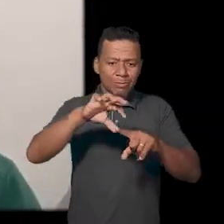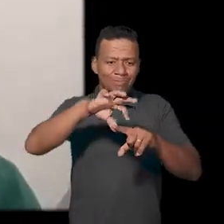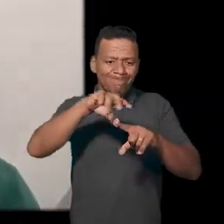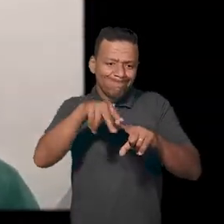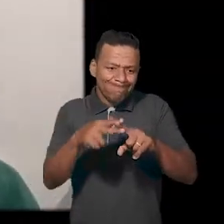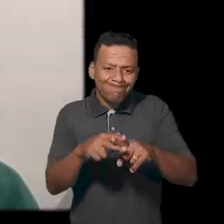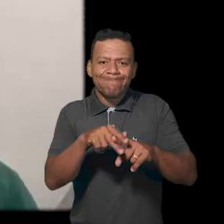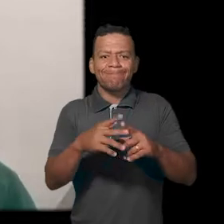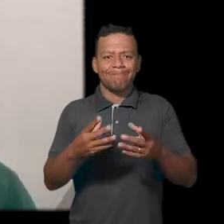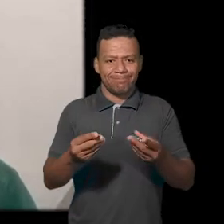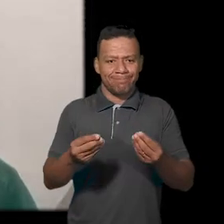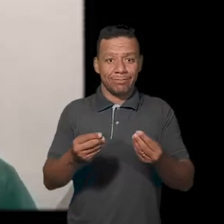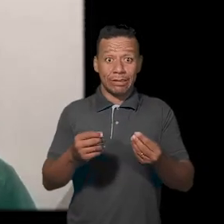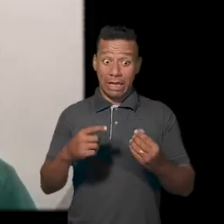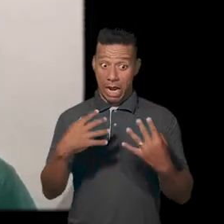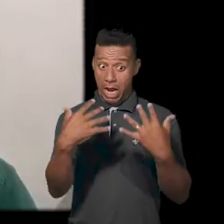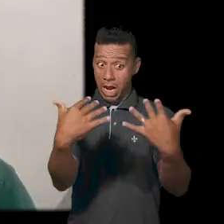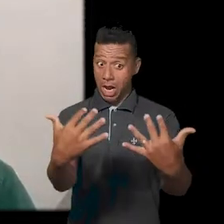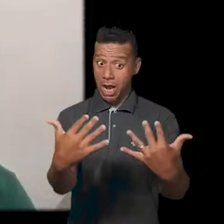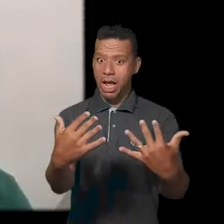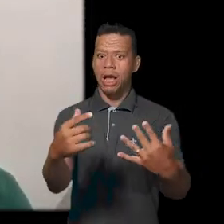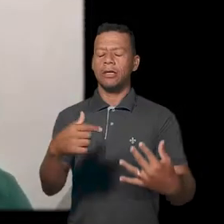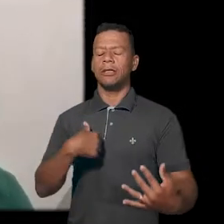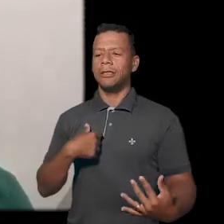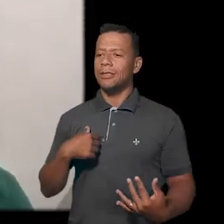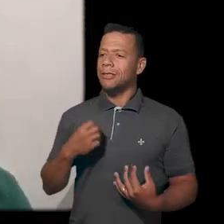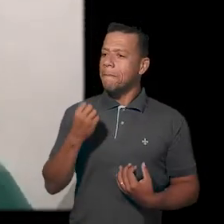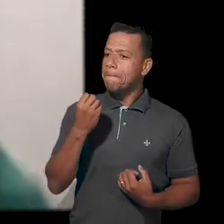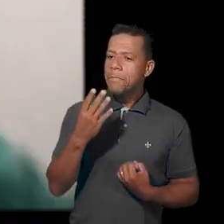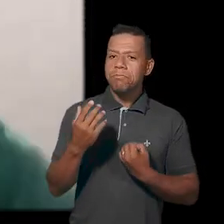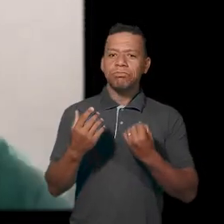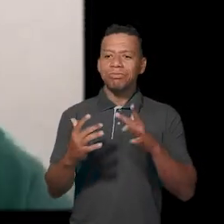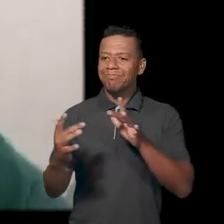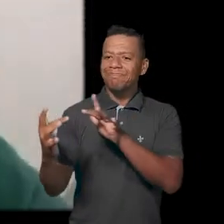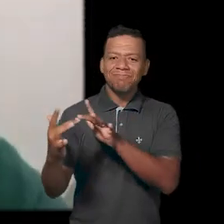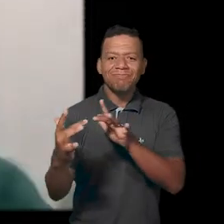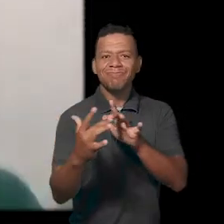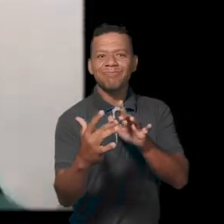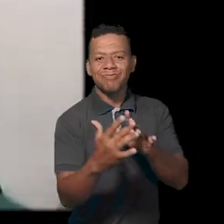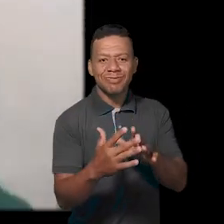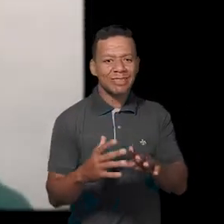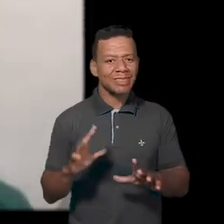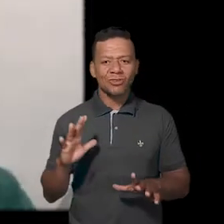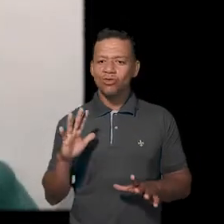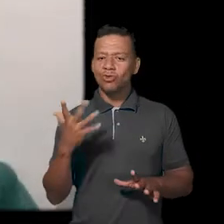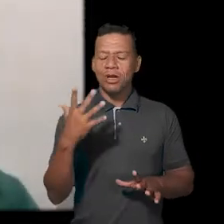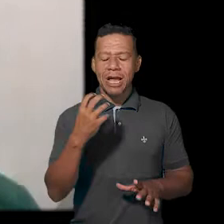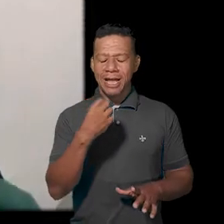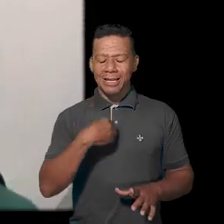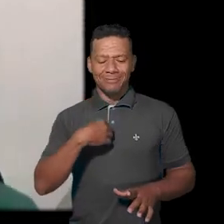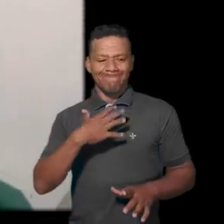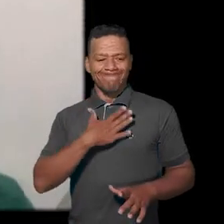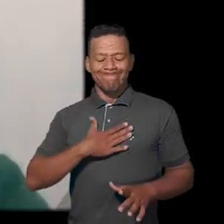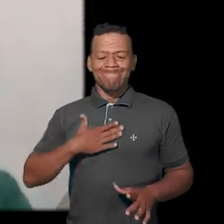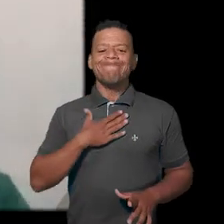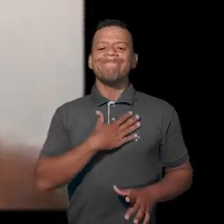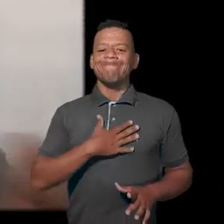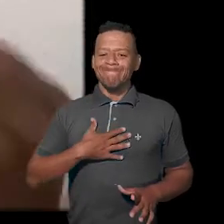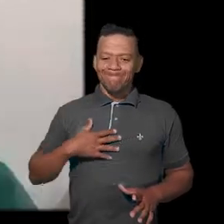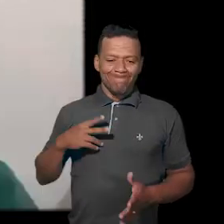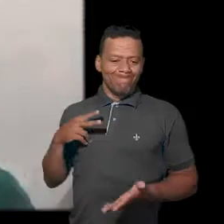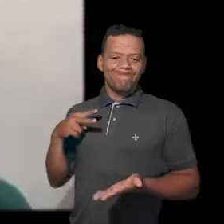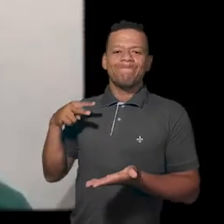o público que você precisa. Você tá ali e é um acontecimento. Eu gosto de acontecer, eu gosto de